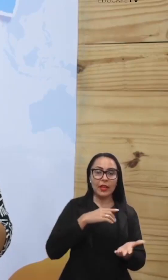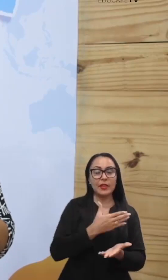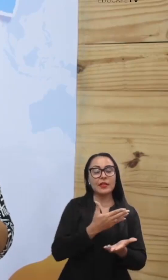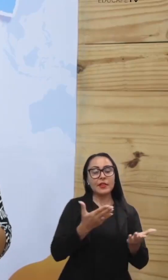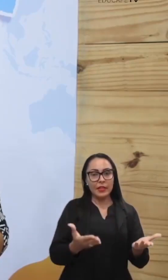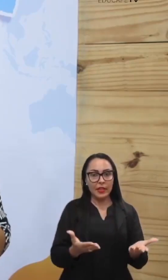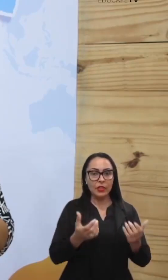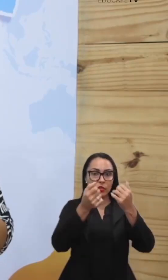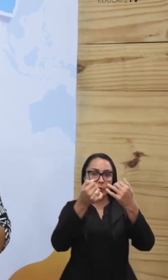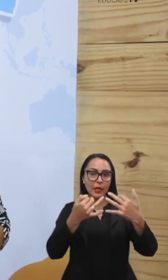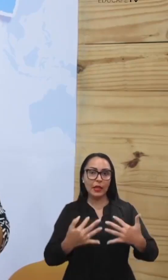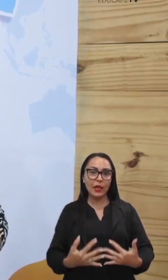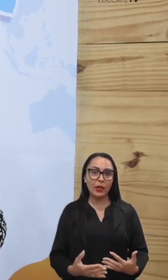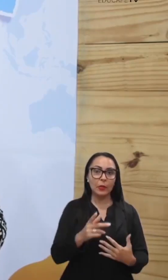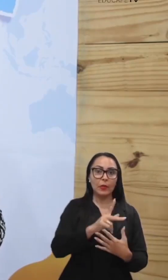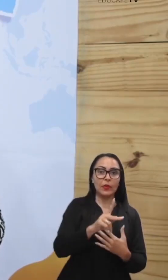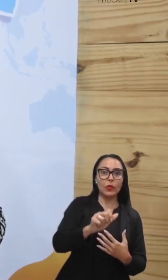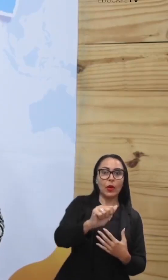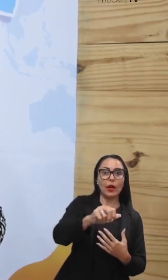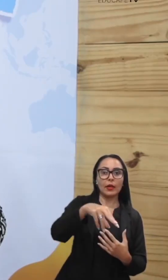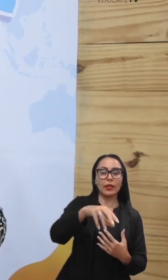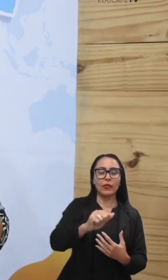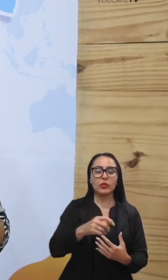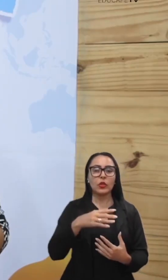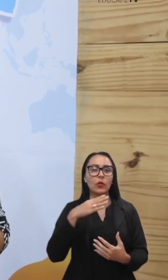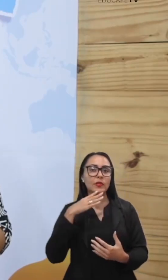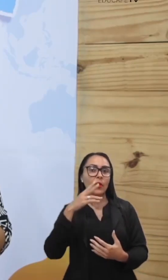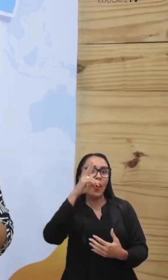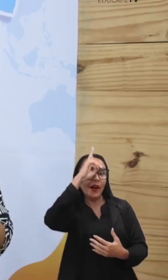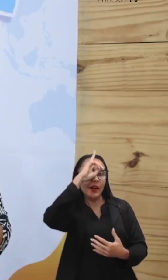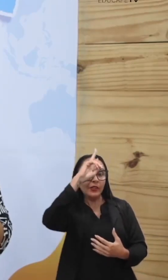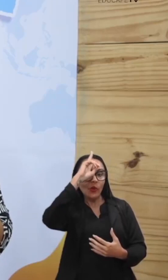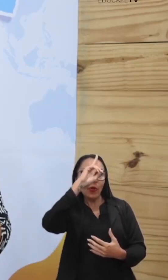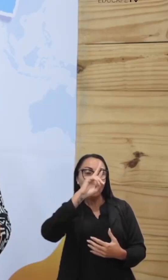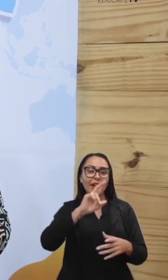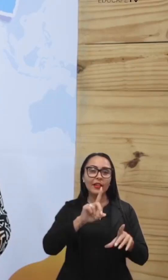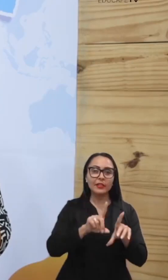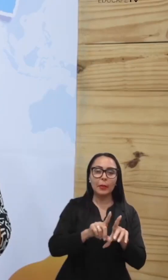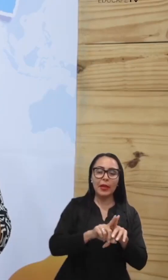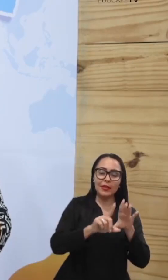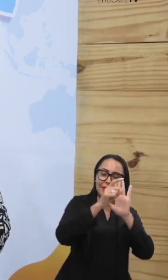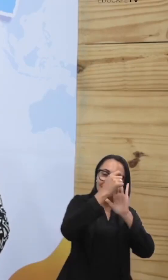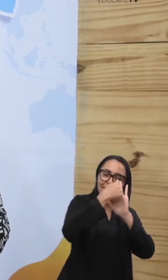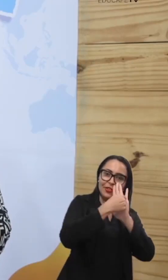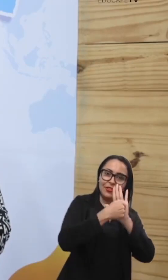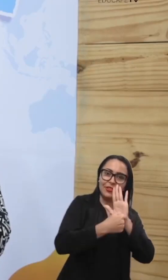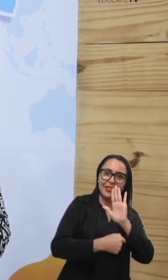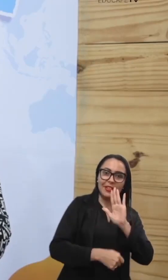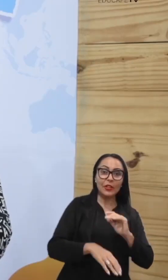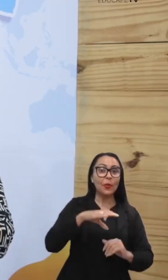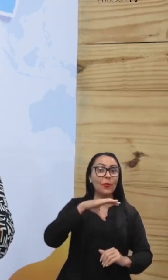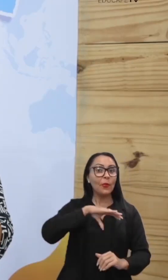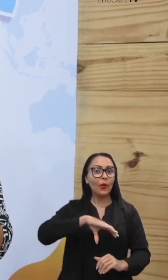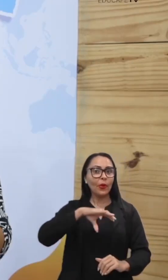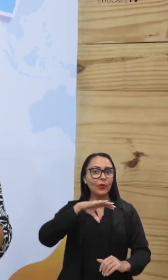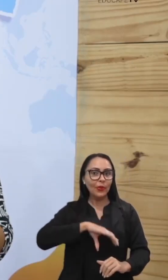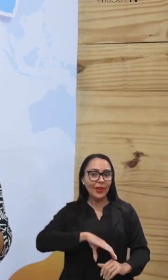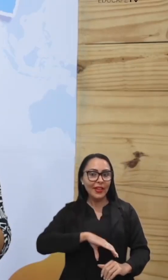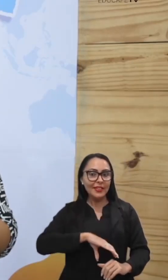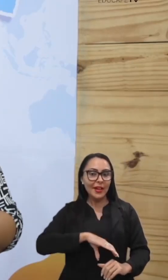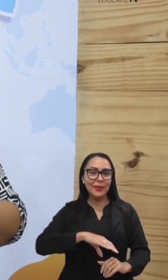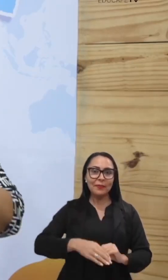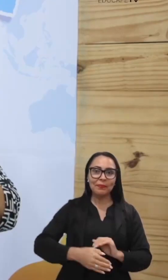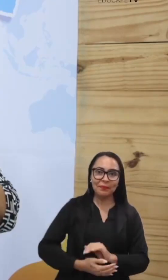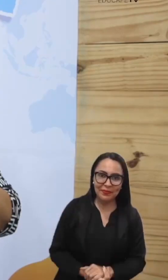Ana Carolina, você também conheceu um pouco sobre a história da escrita da língua portuguesa. Opa,